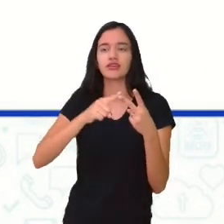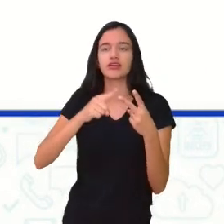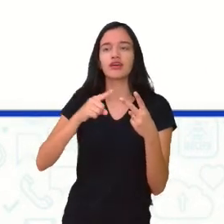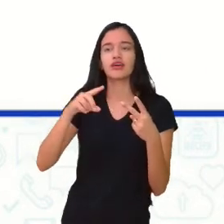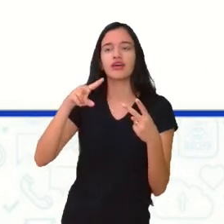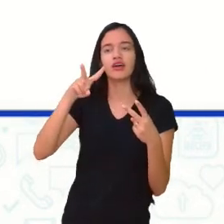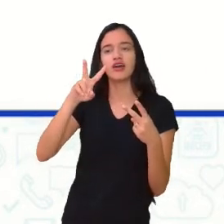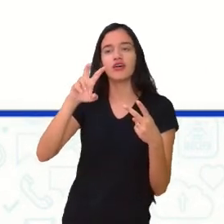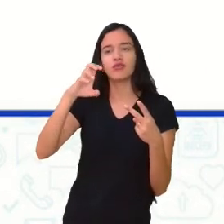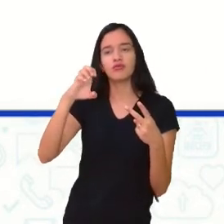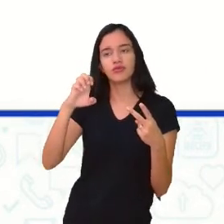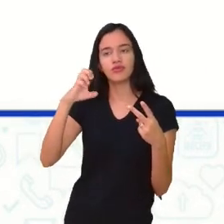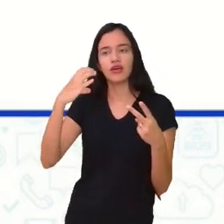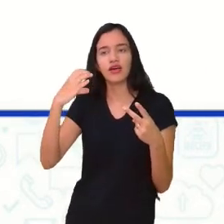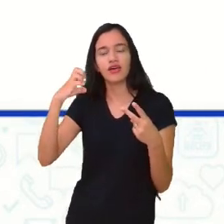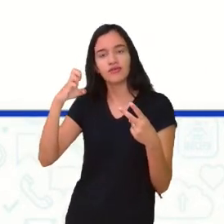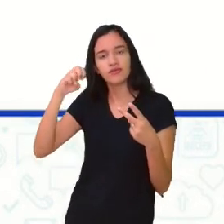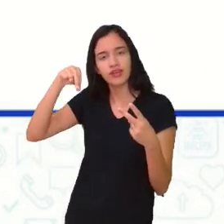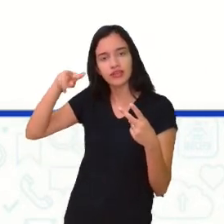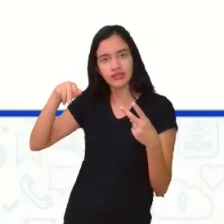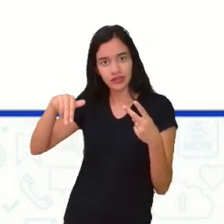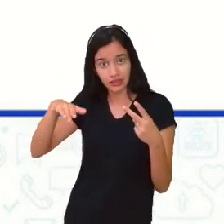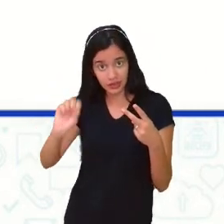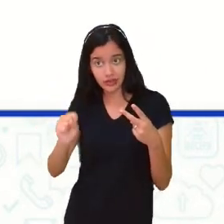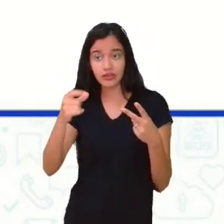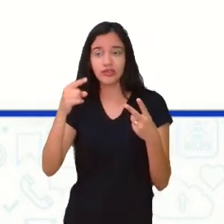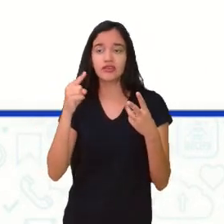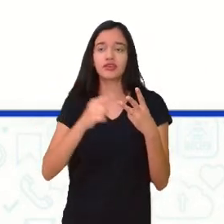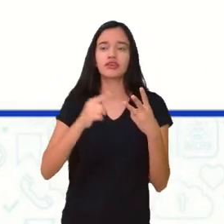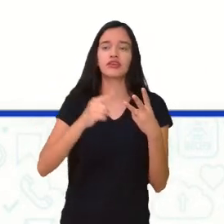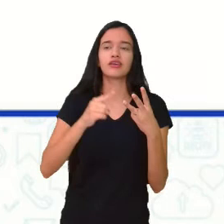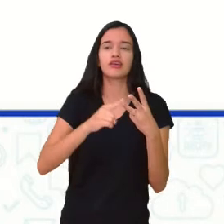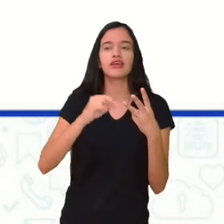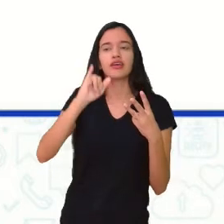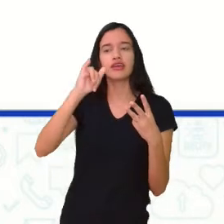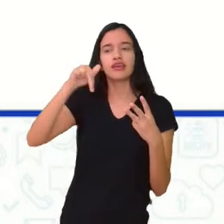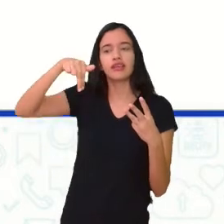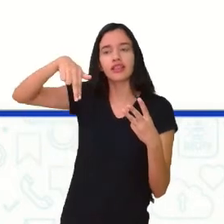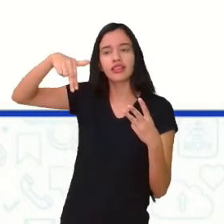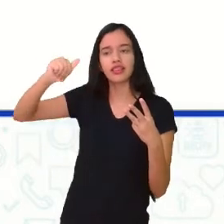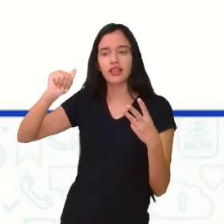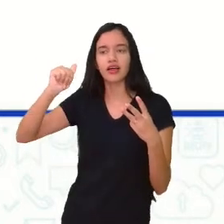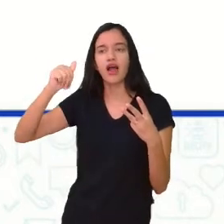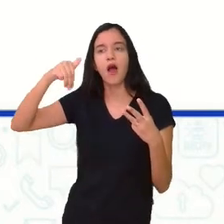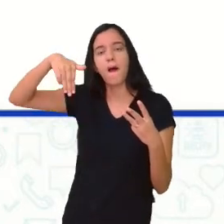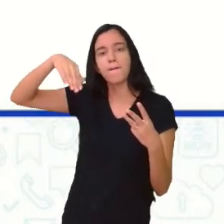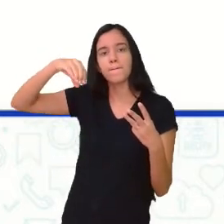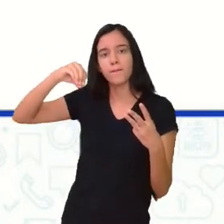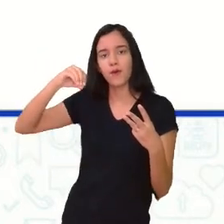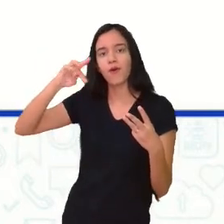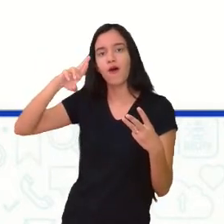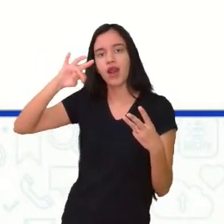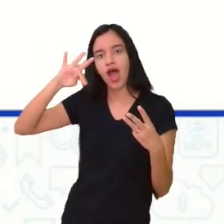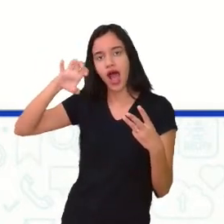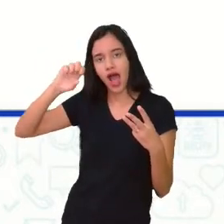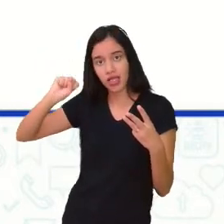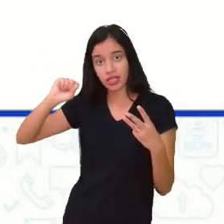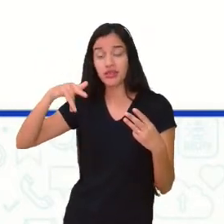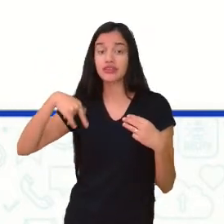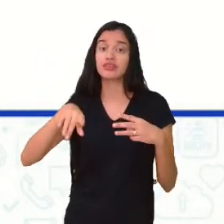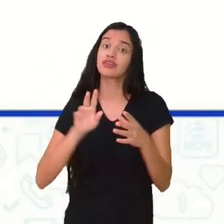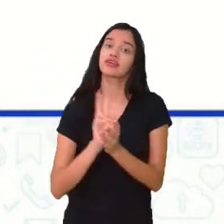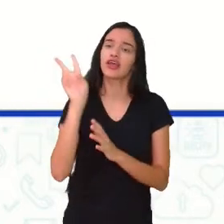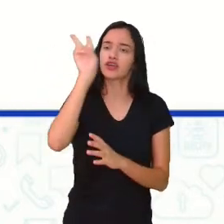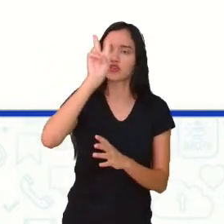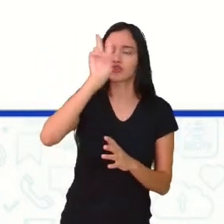os Inamorates, que eram os personagens apaixonados. Né, que iam fazer aquela coisa de se encontrar. Que a história rolava em